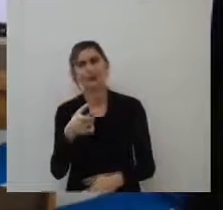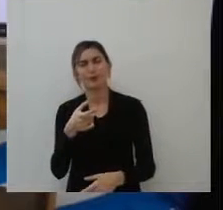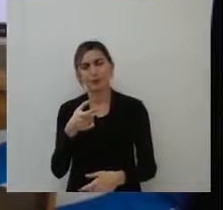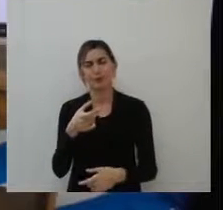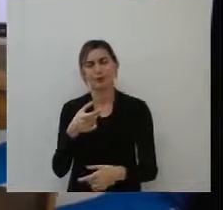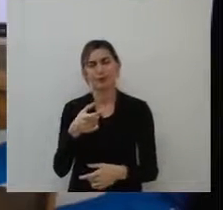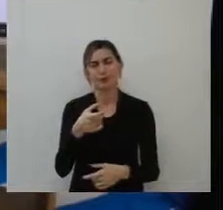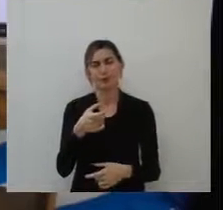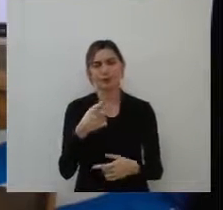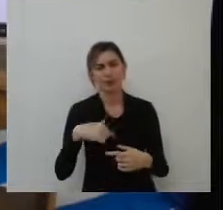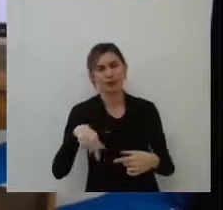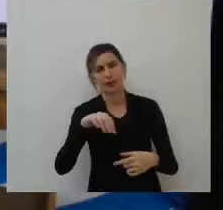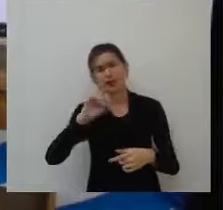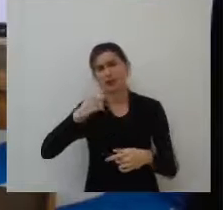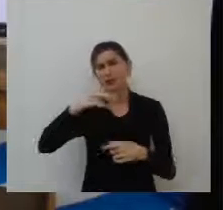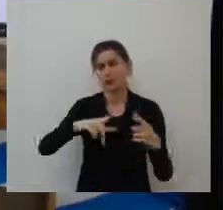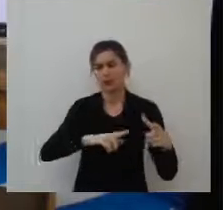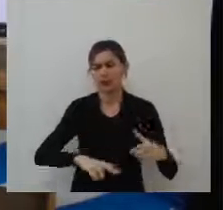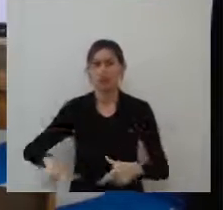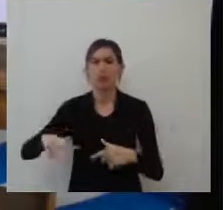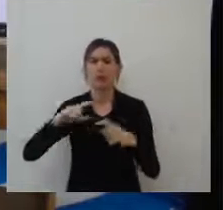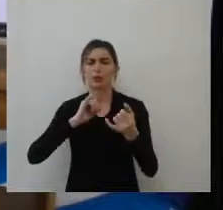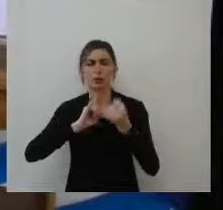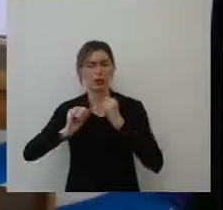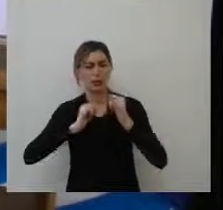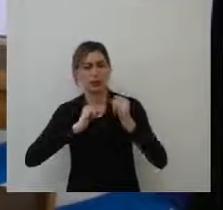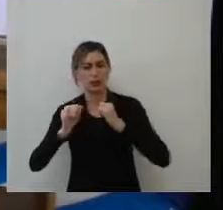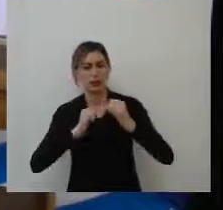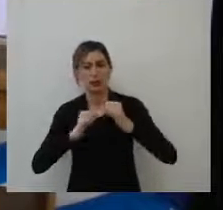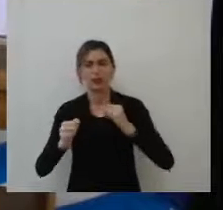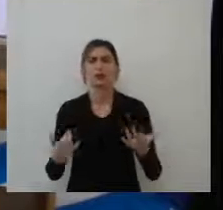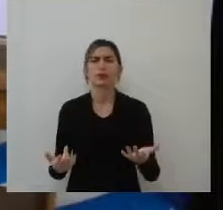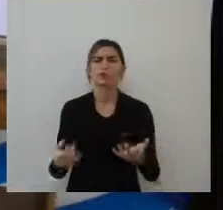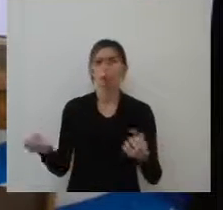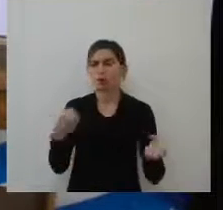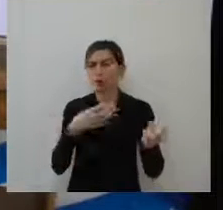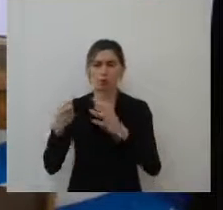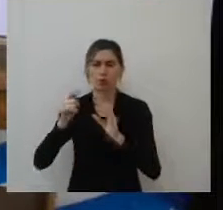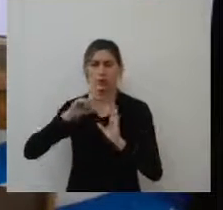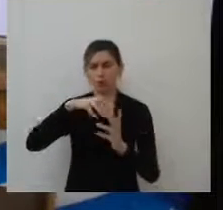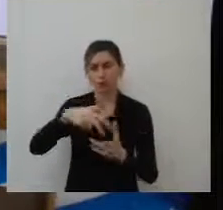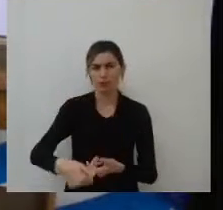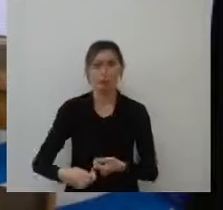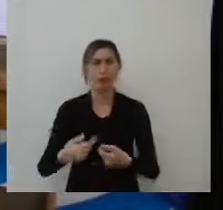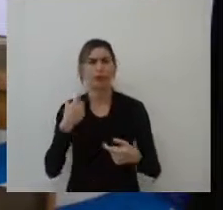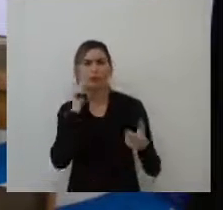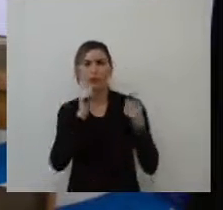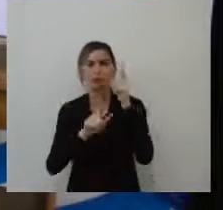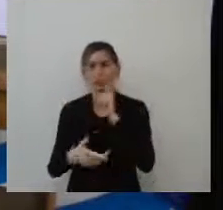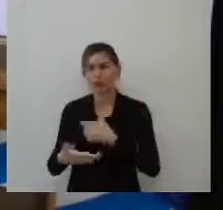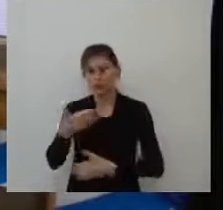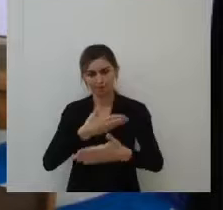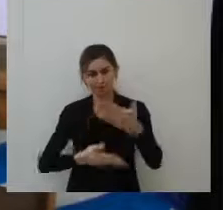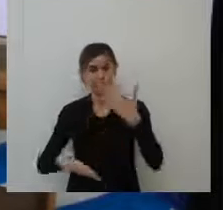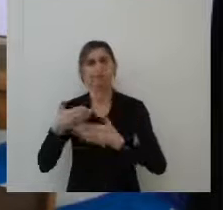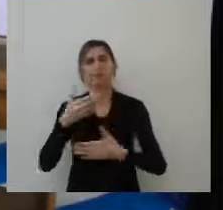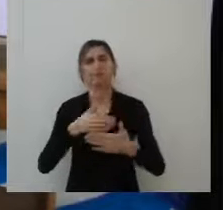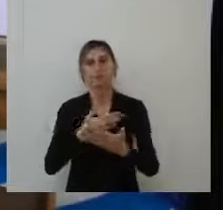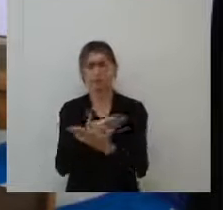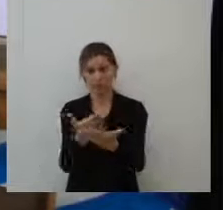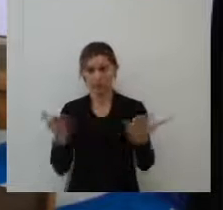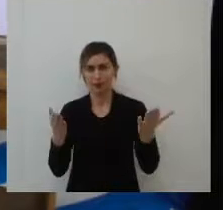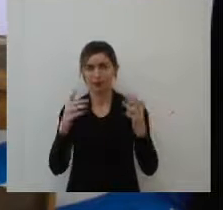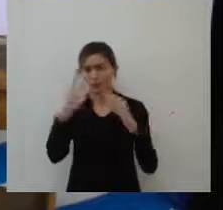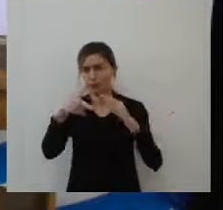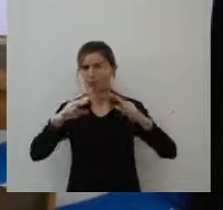na questão do cyberespaço, na questão da internet, nessa questão das novas globalizações, que a gente consegue interagir. Enquanto você